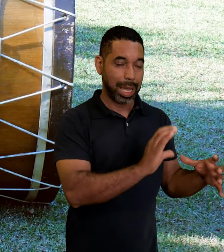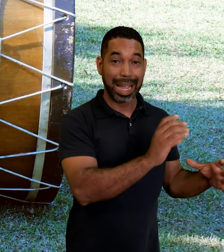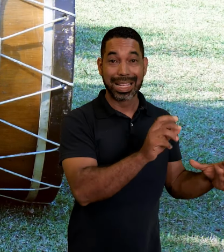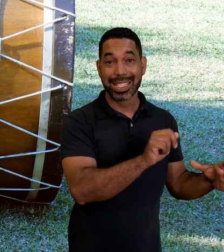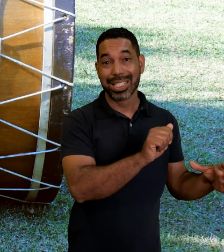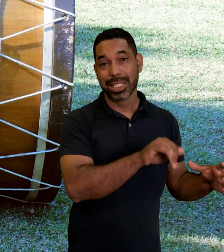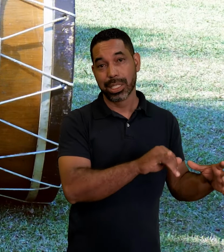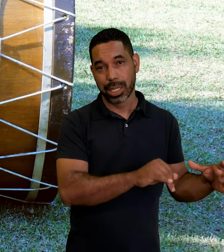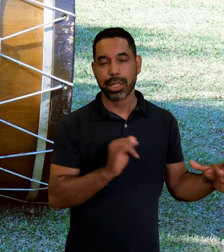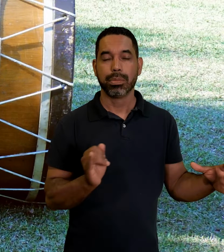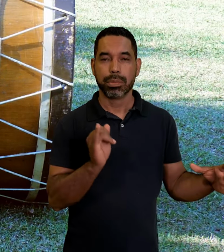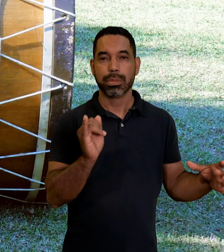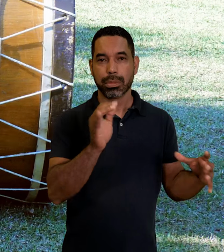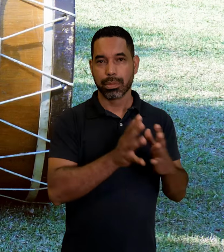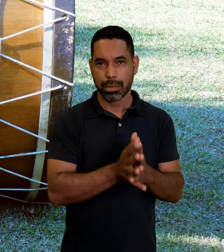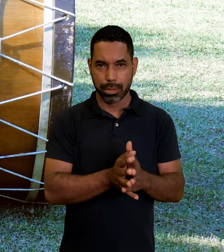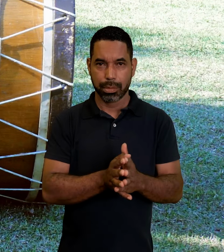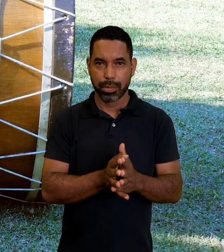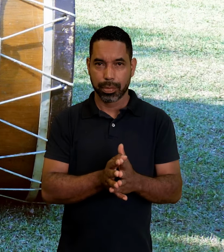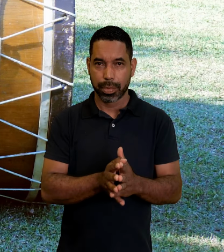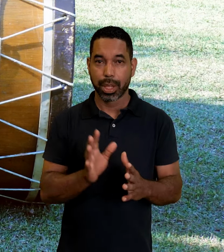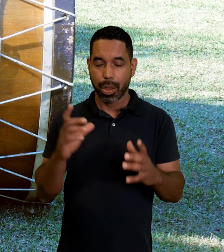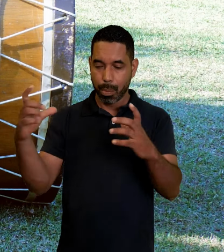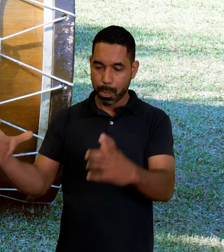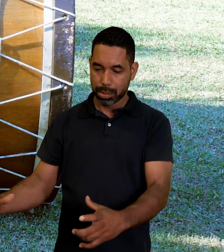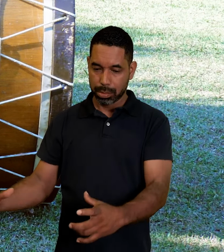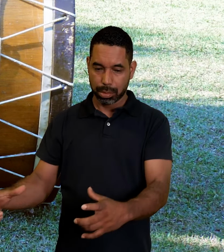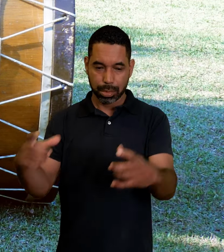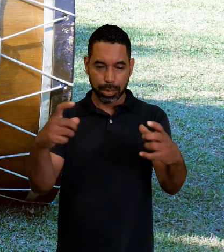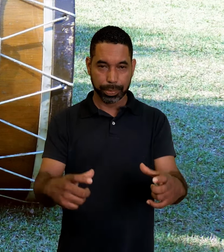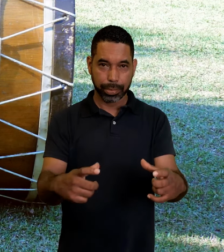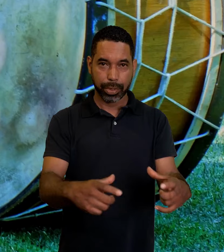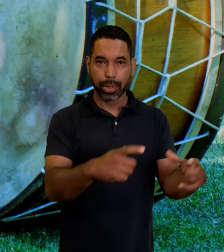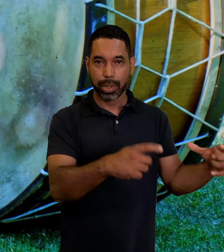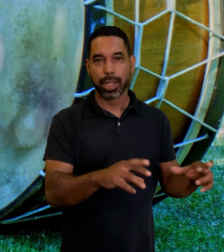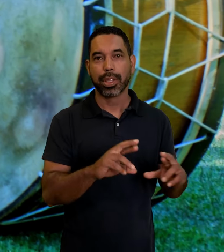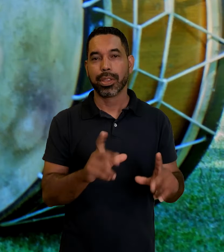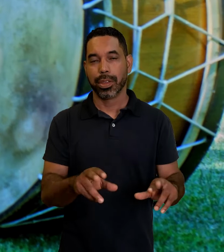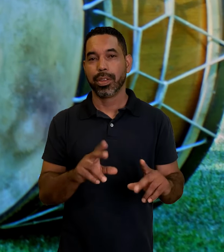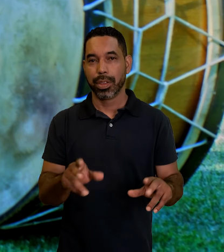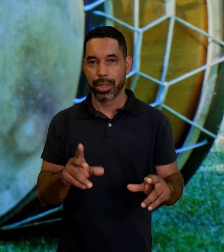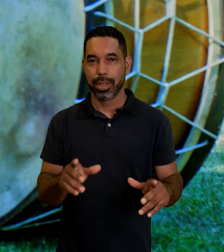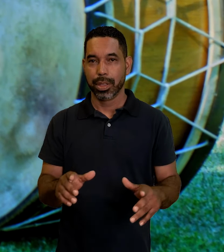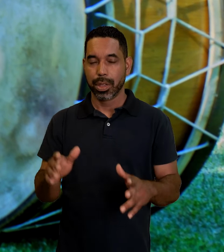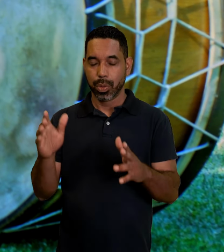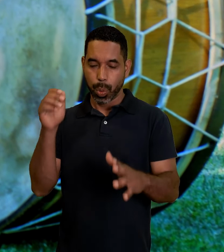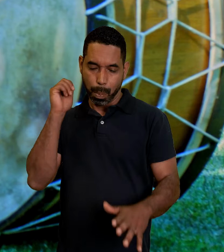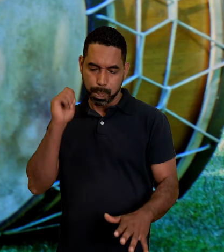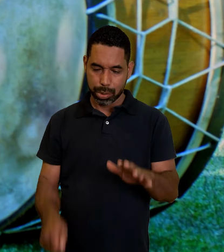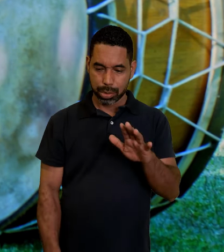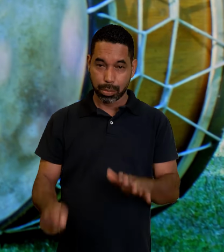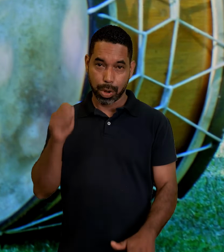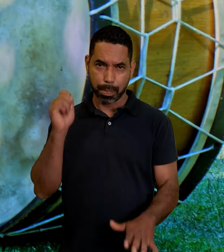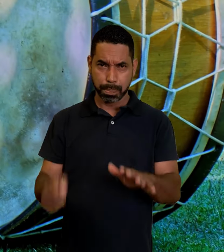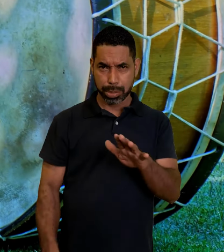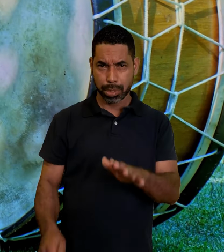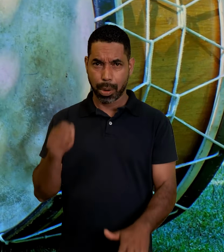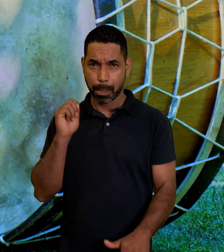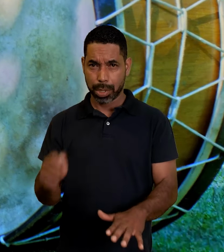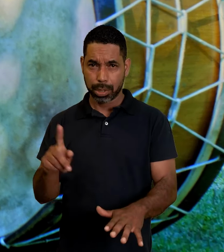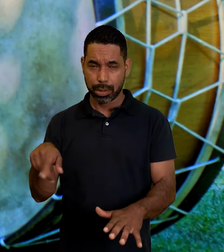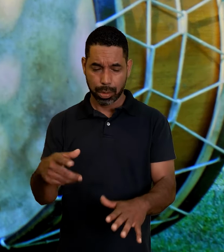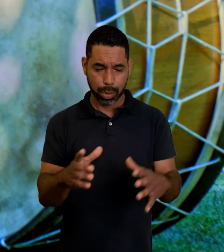caixinha compreendem essa função principal no samba de bumbo. E aí, como eu falei, alguns apresentam outros instrumentos, mas esses três é o